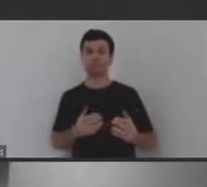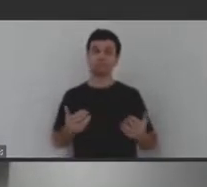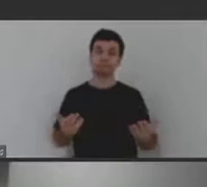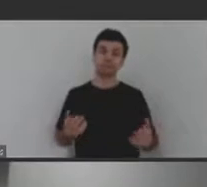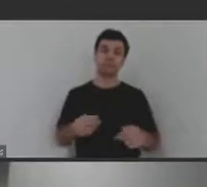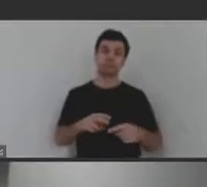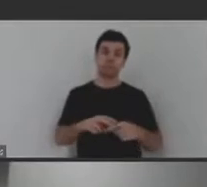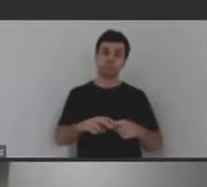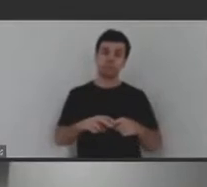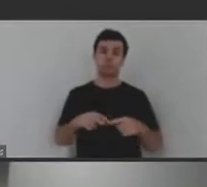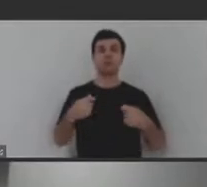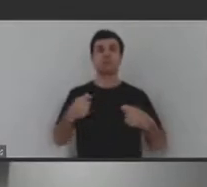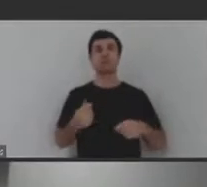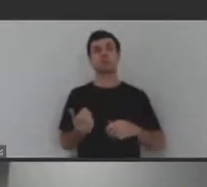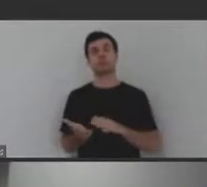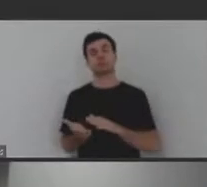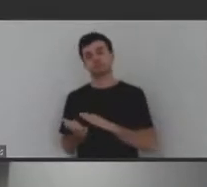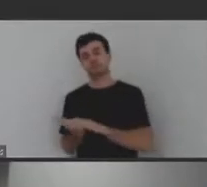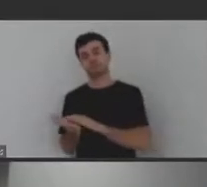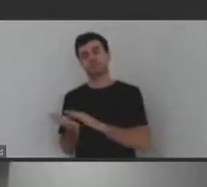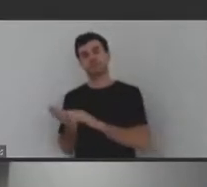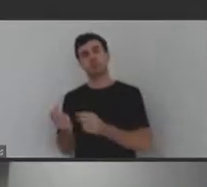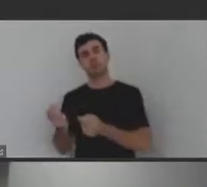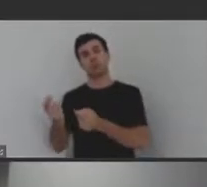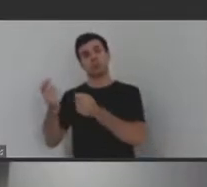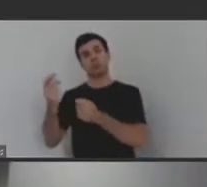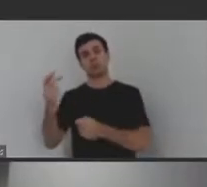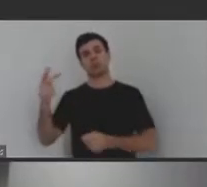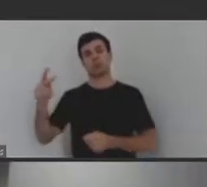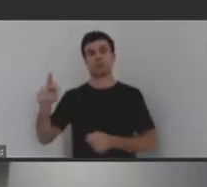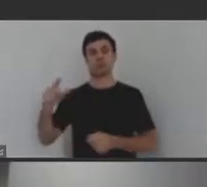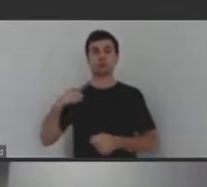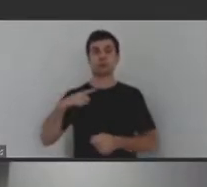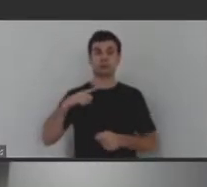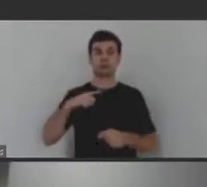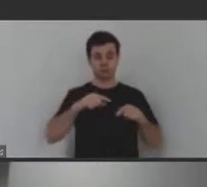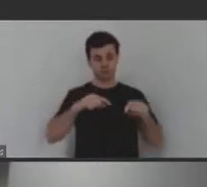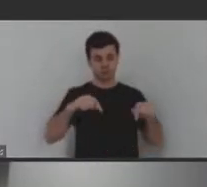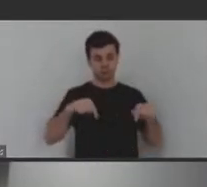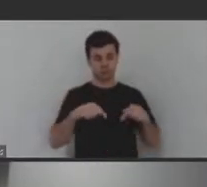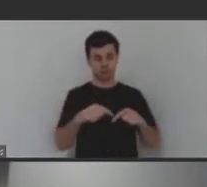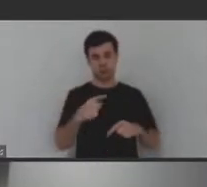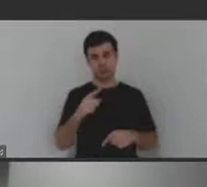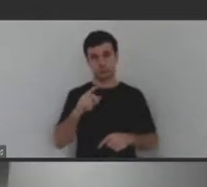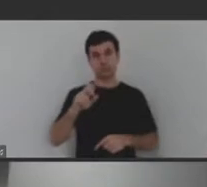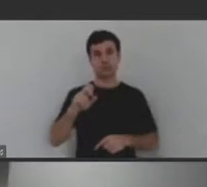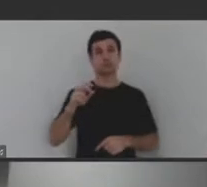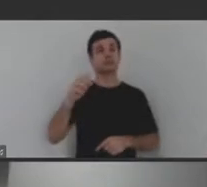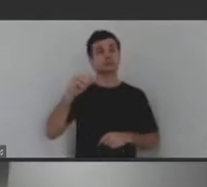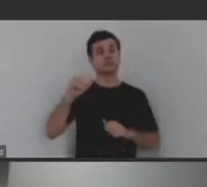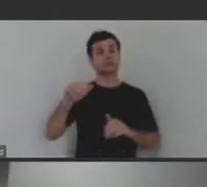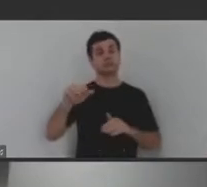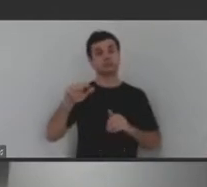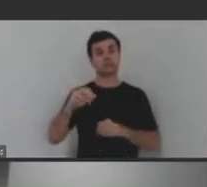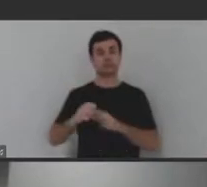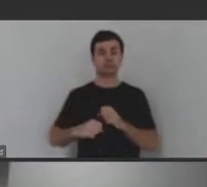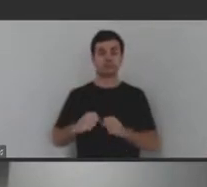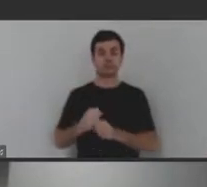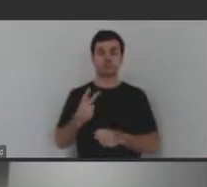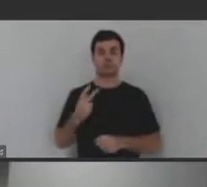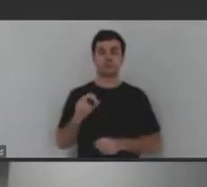prestar essa singela homenagem. Sala das Sessões, 15 de setembro de 2020, Tião Correia,